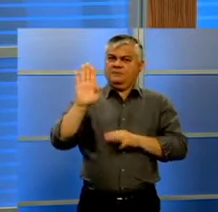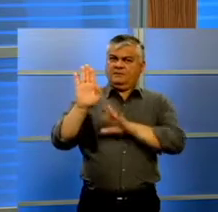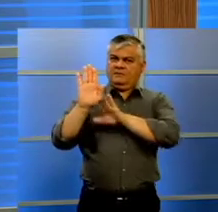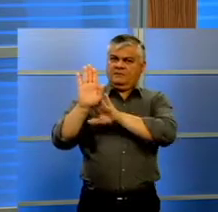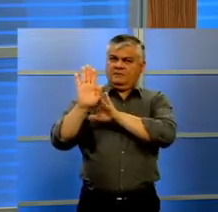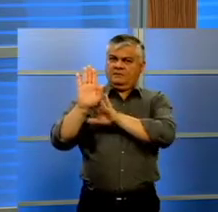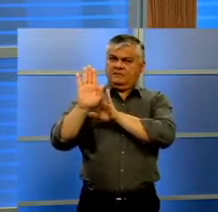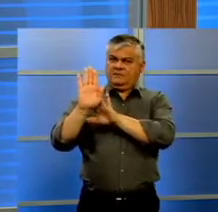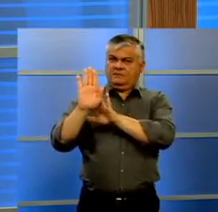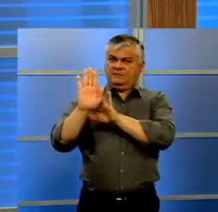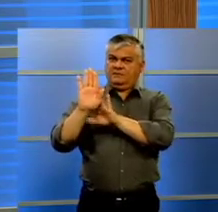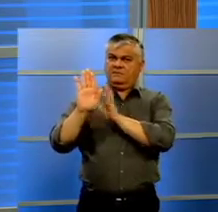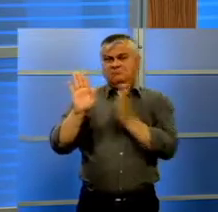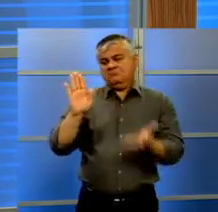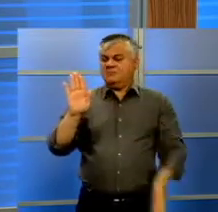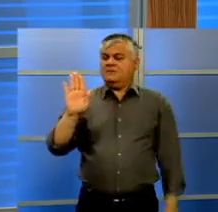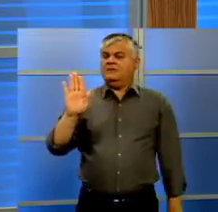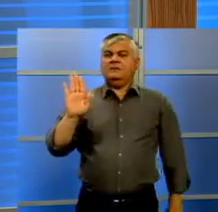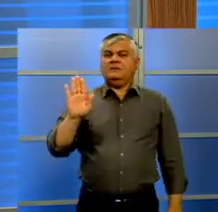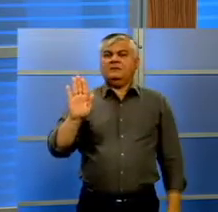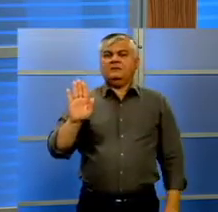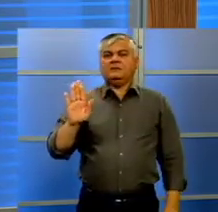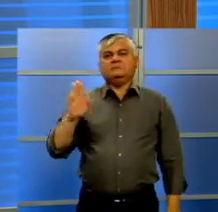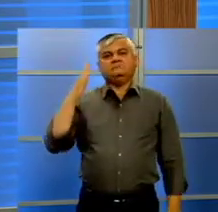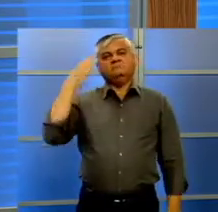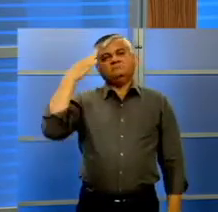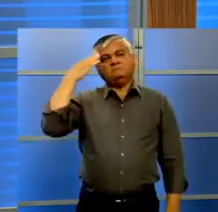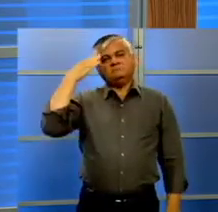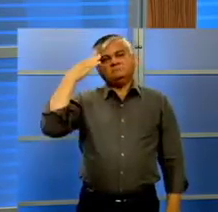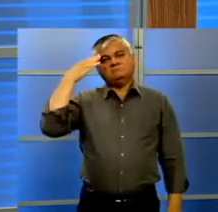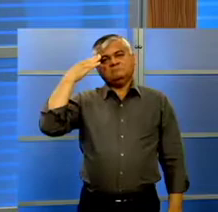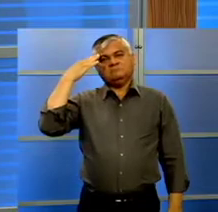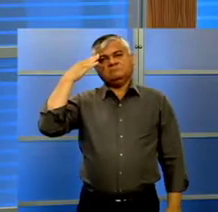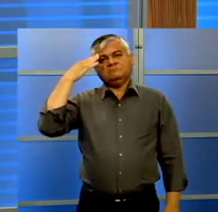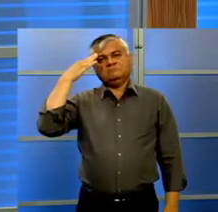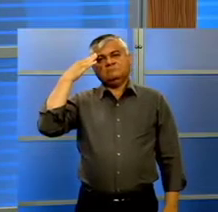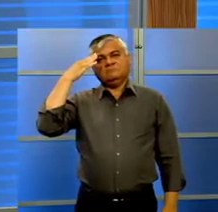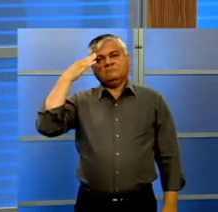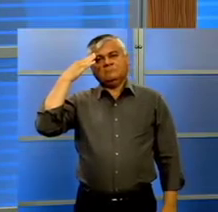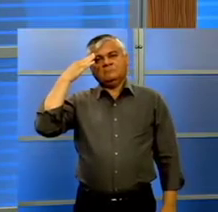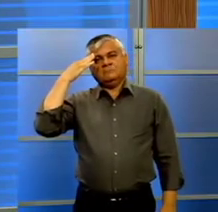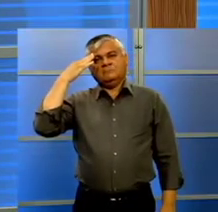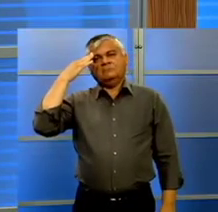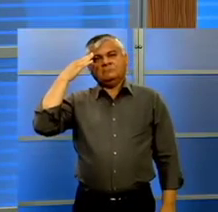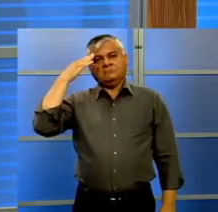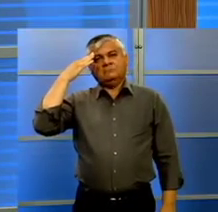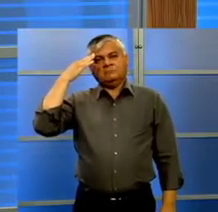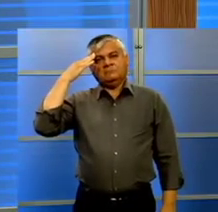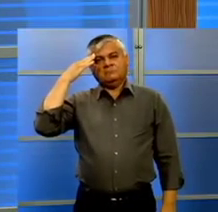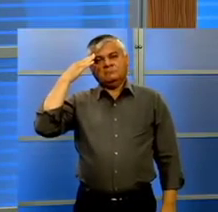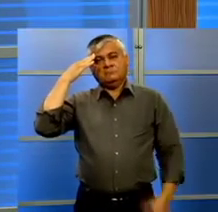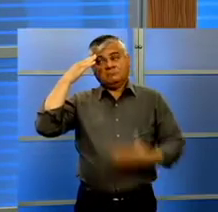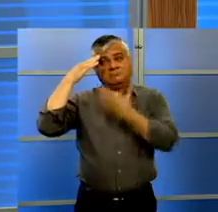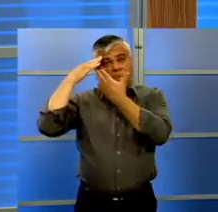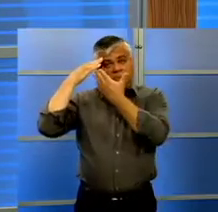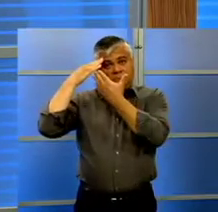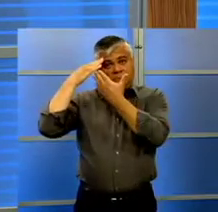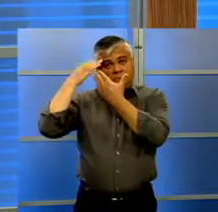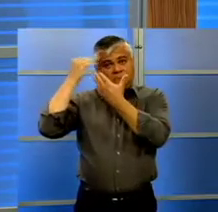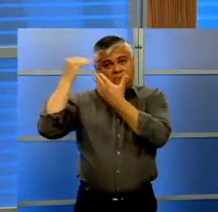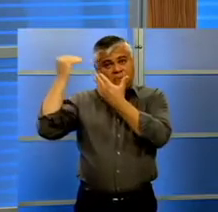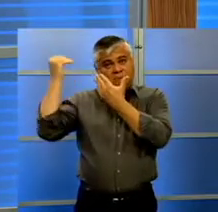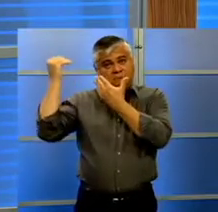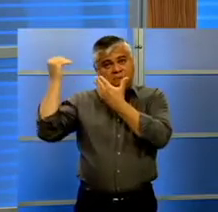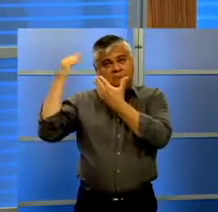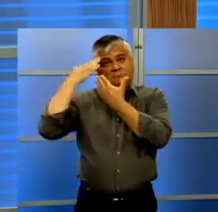em B ou a mão fechada, com ponto de articulação aqui ao lado da cabeça, né, na testa, e tem